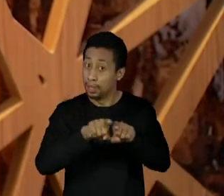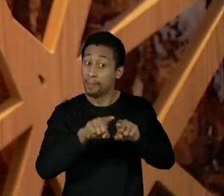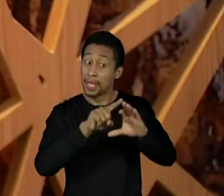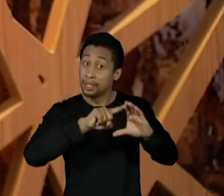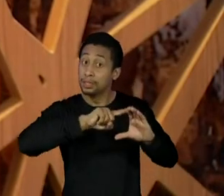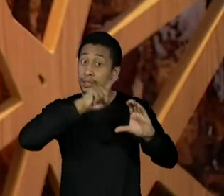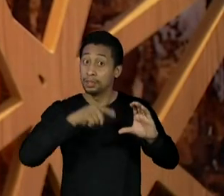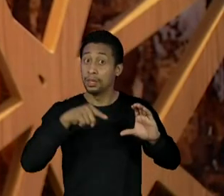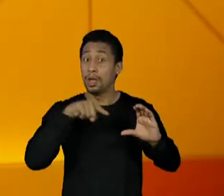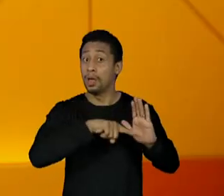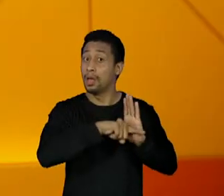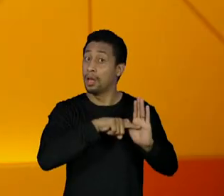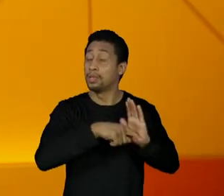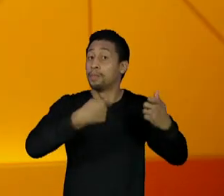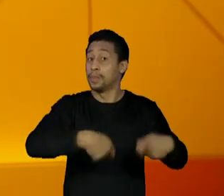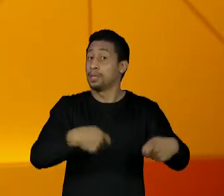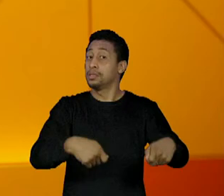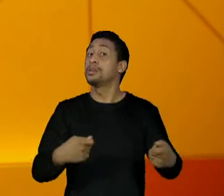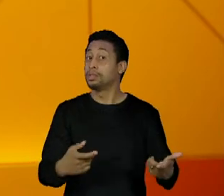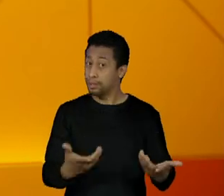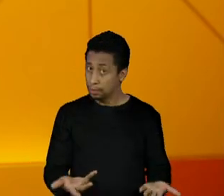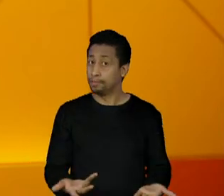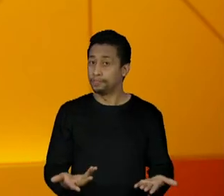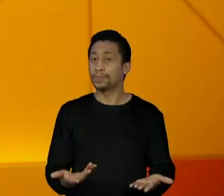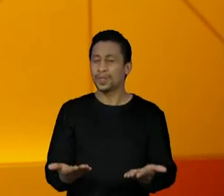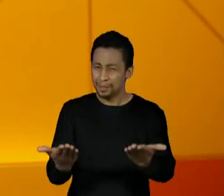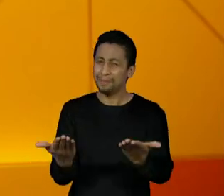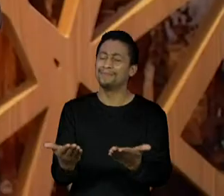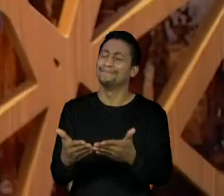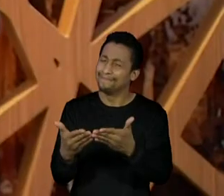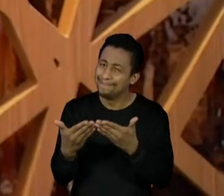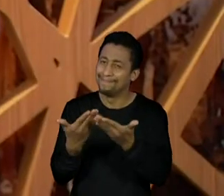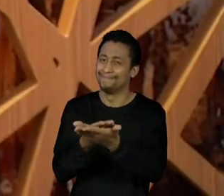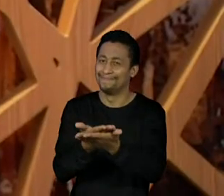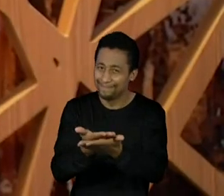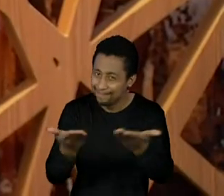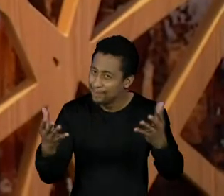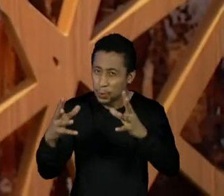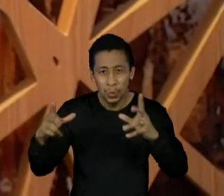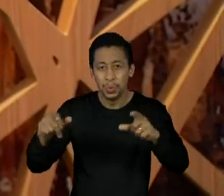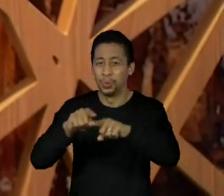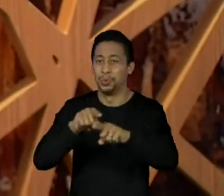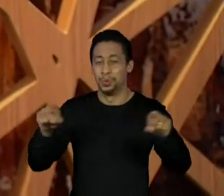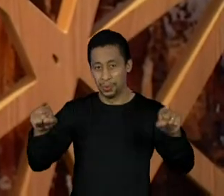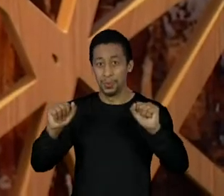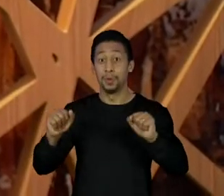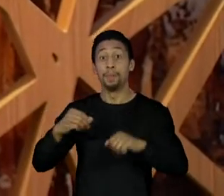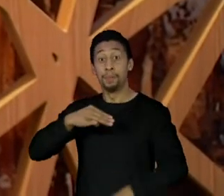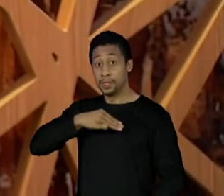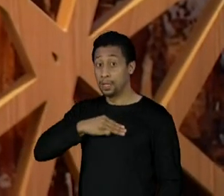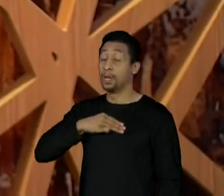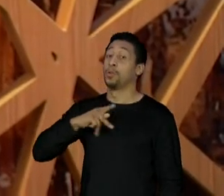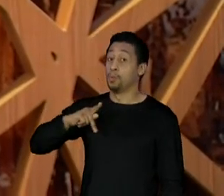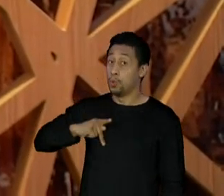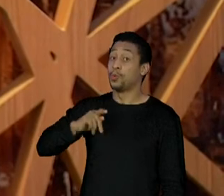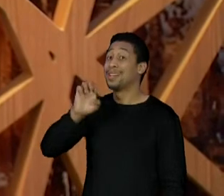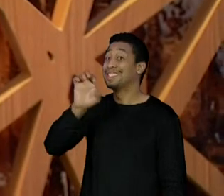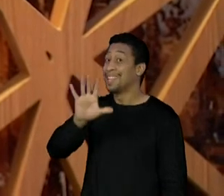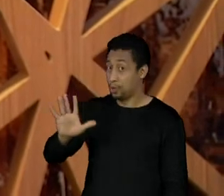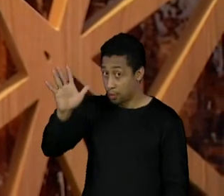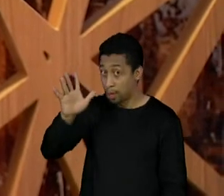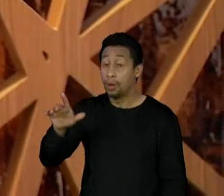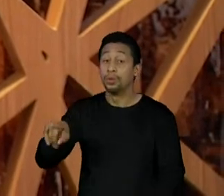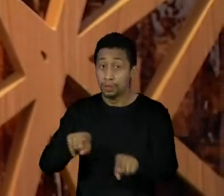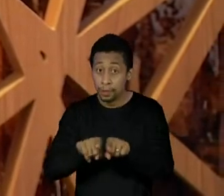o que está acontecendo. E aqui eu faço um apelo aos meus irmãos do Ministério Público Estadual e Ministério